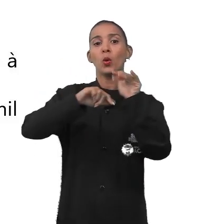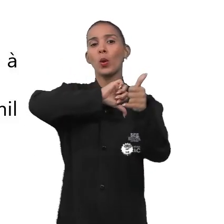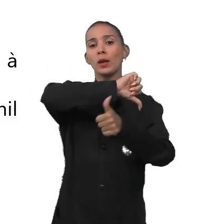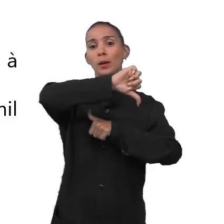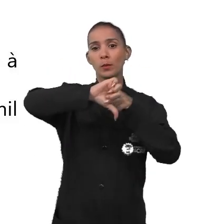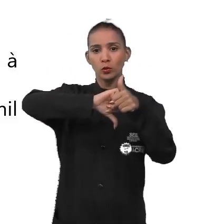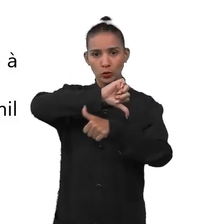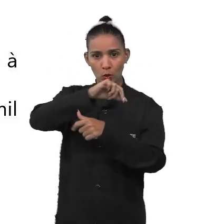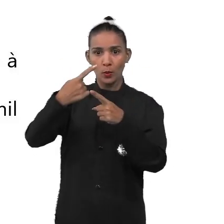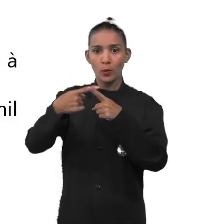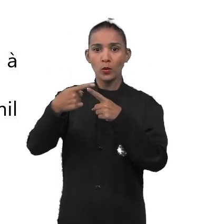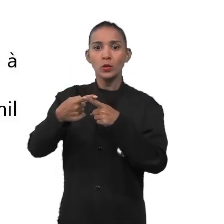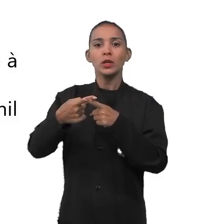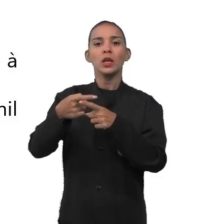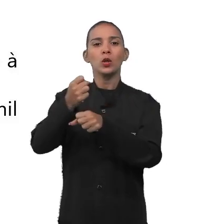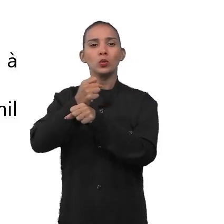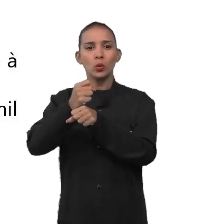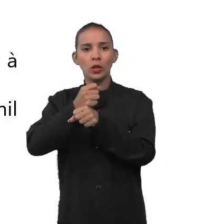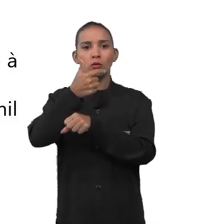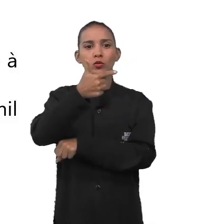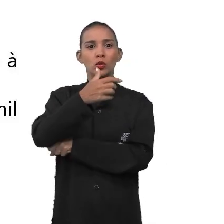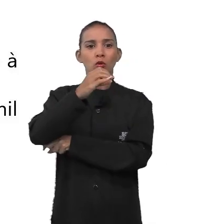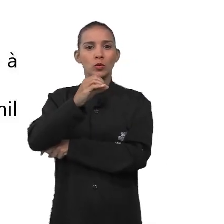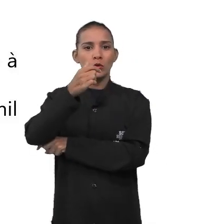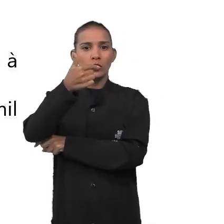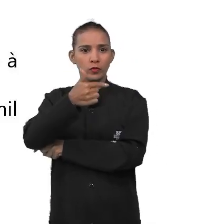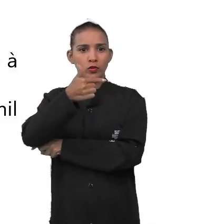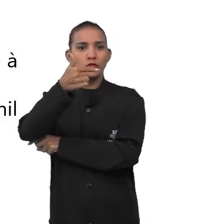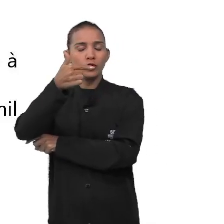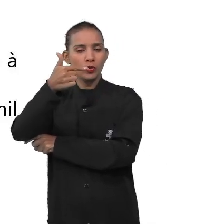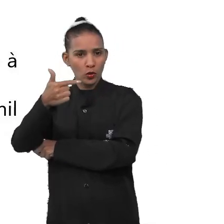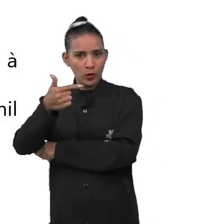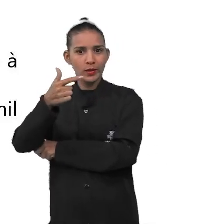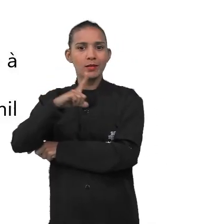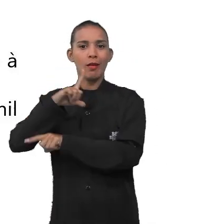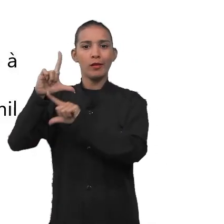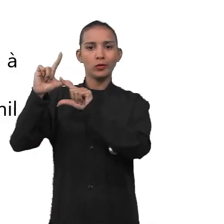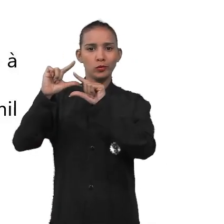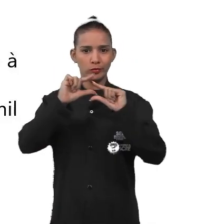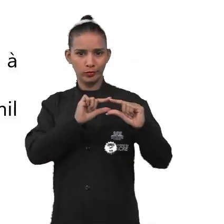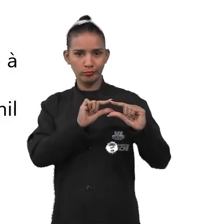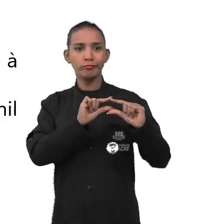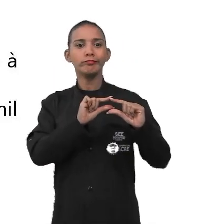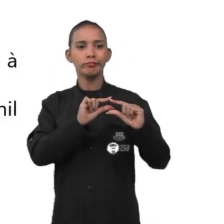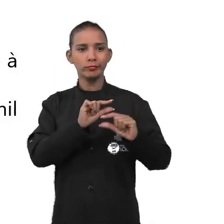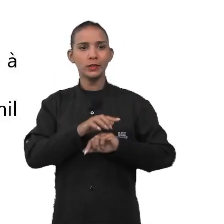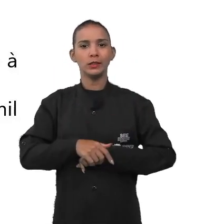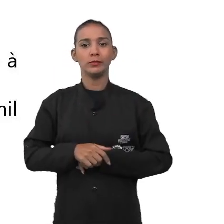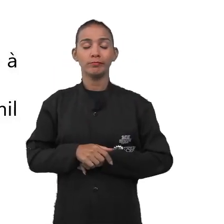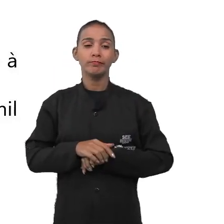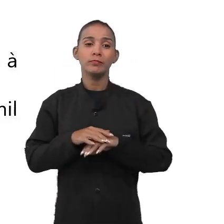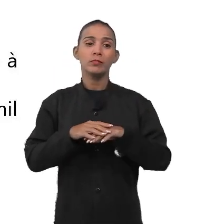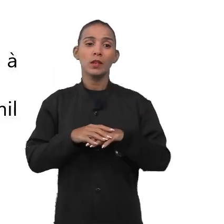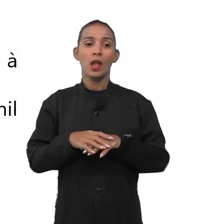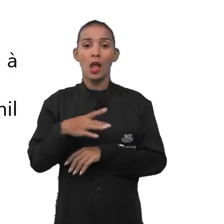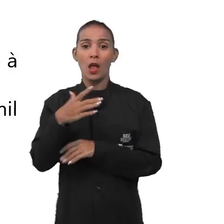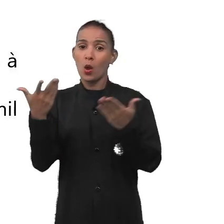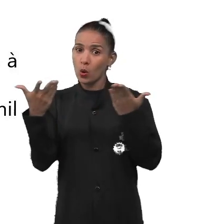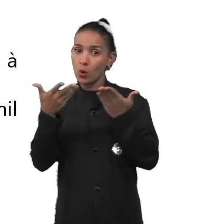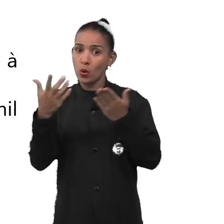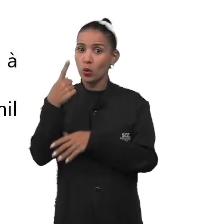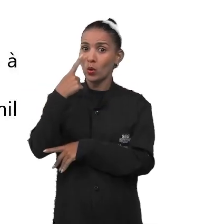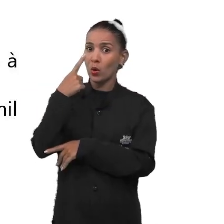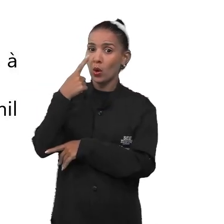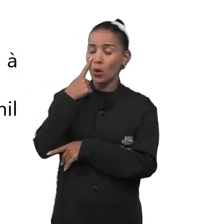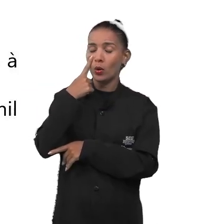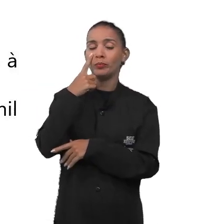comparado ao censo de 2022. Agora, algumas considerações importantes, tá? Tanto para o Enem como para os concursos.